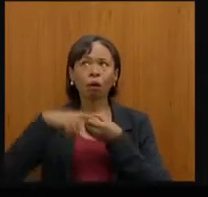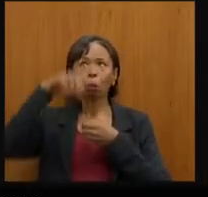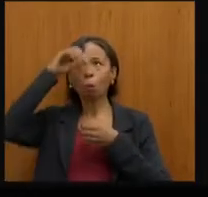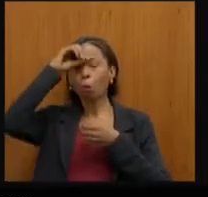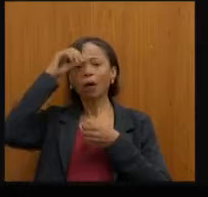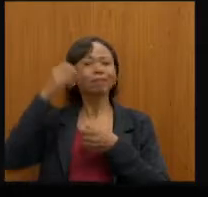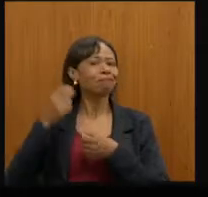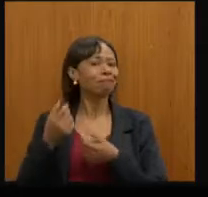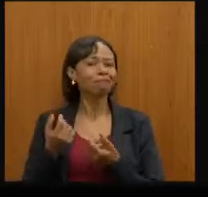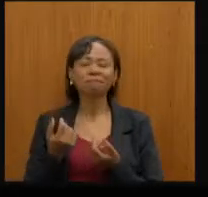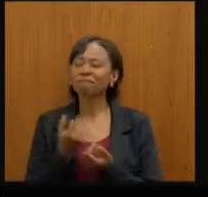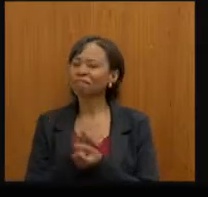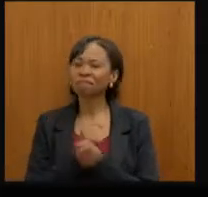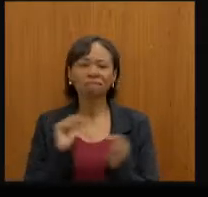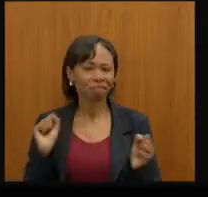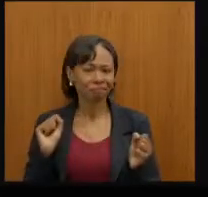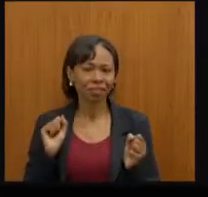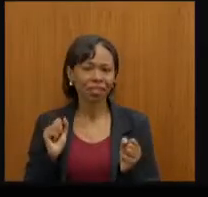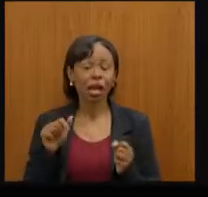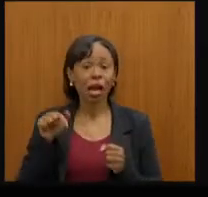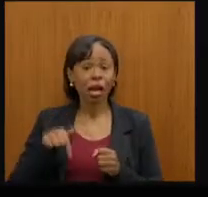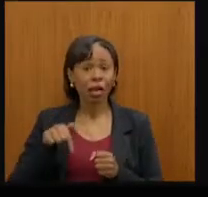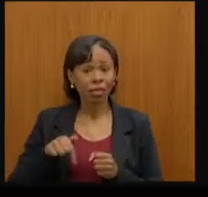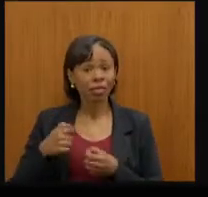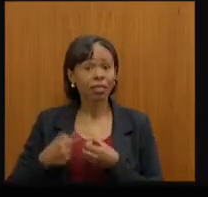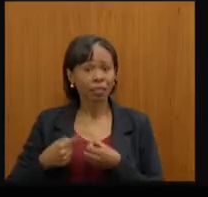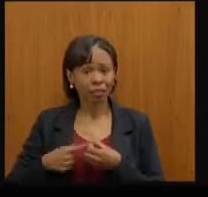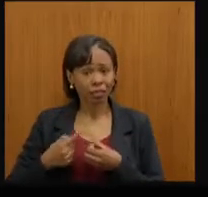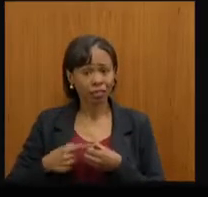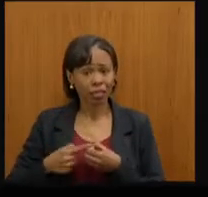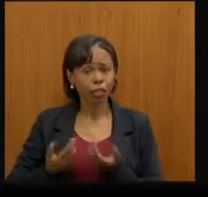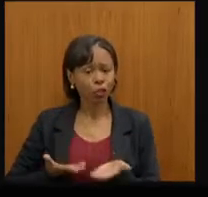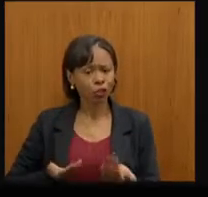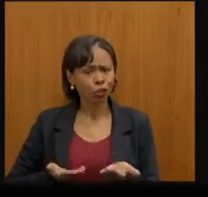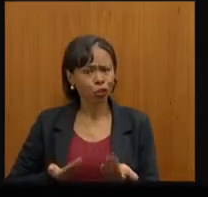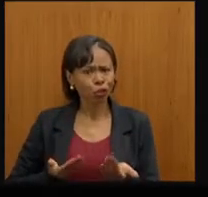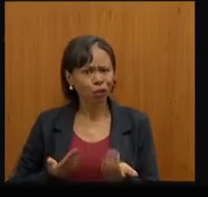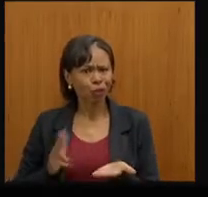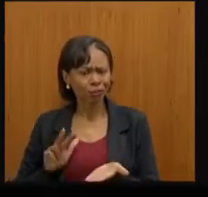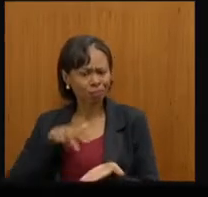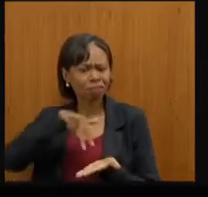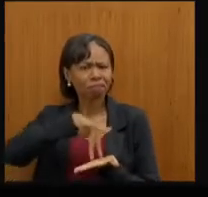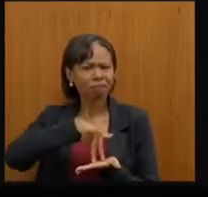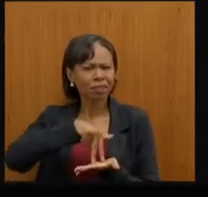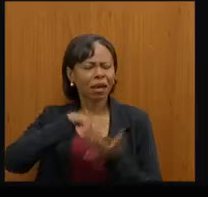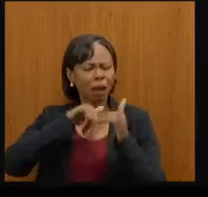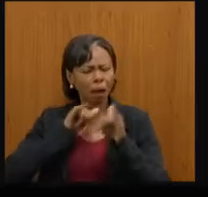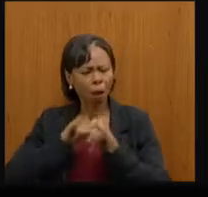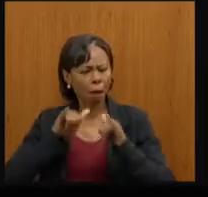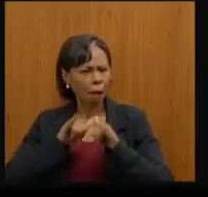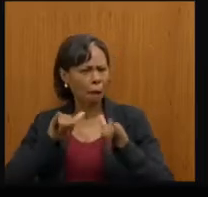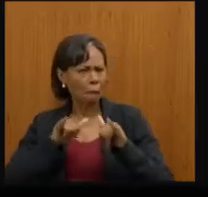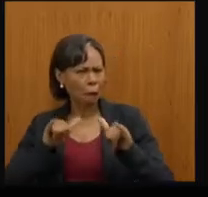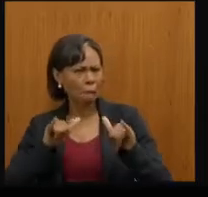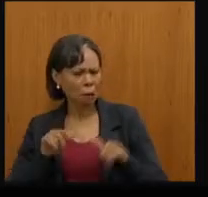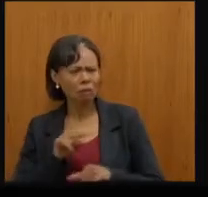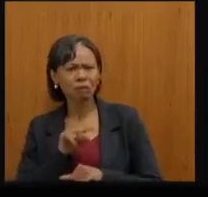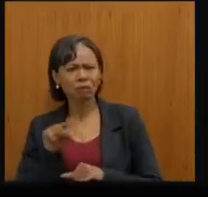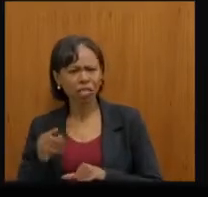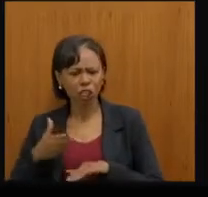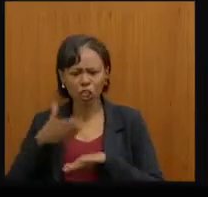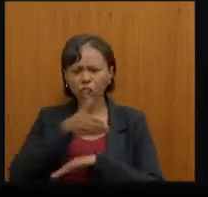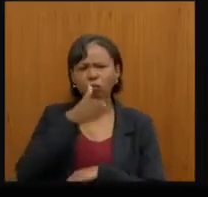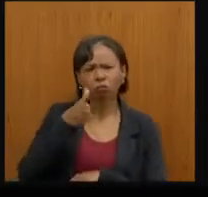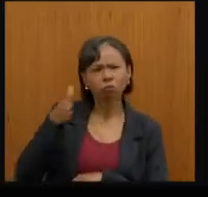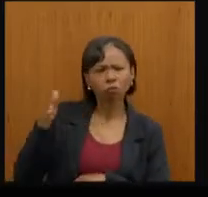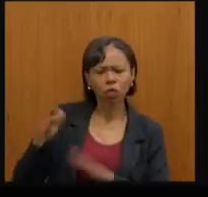e meninos que aqui do nosso recibo de Pouso Alegre pegou e fez questão de fazer uma série de campanha fazer dinheiro e nas escolas